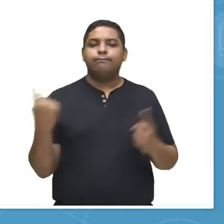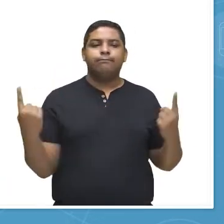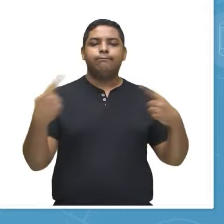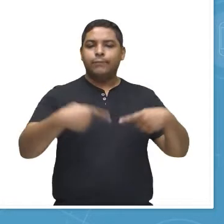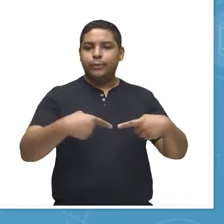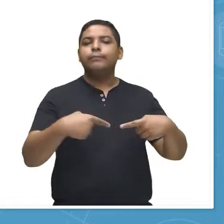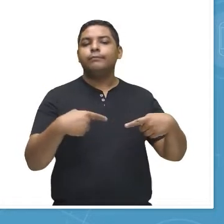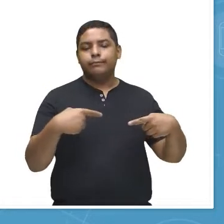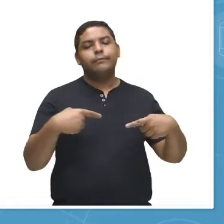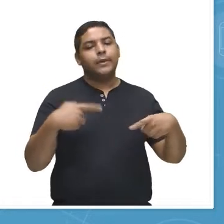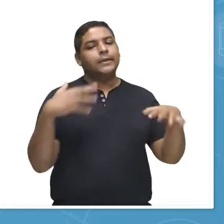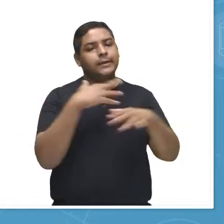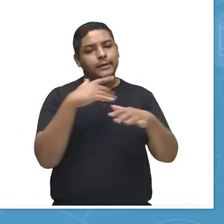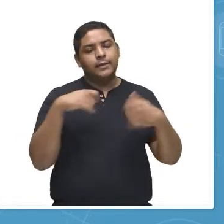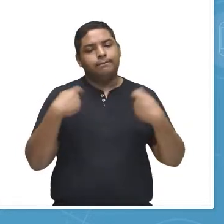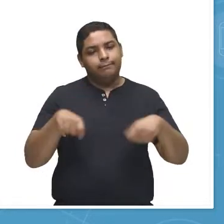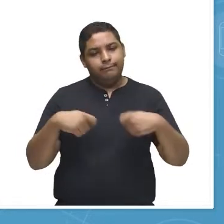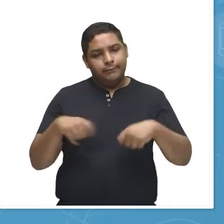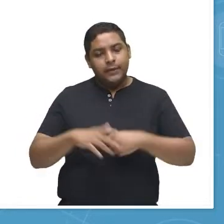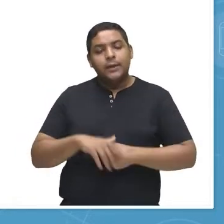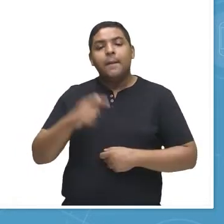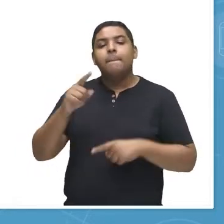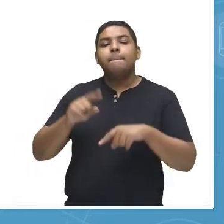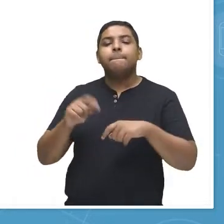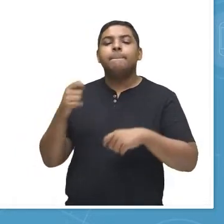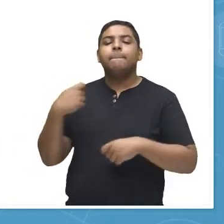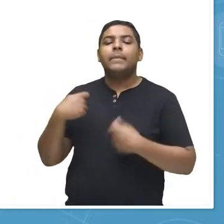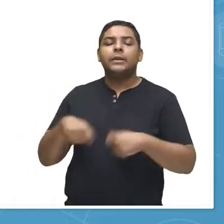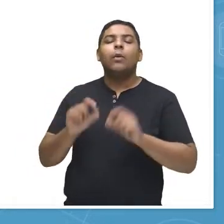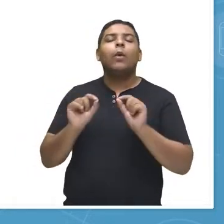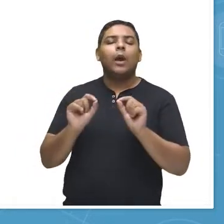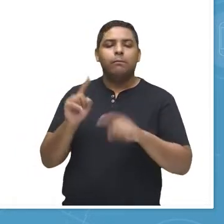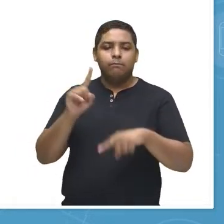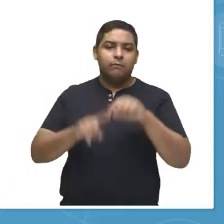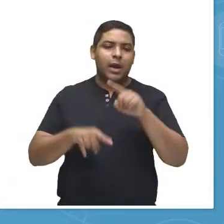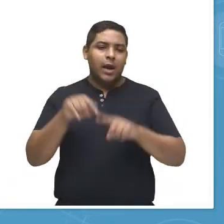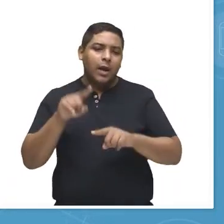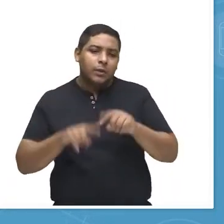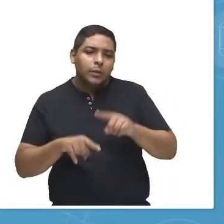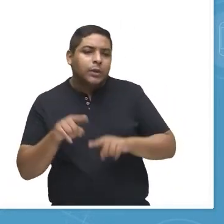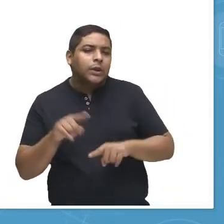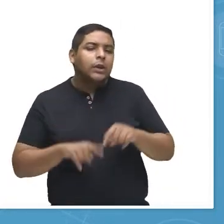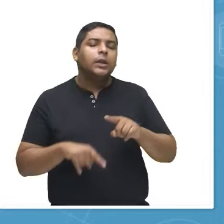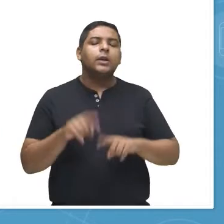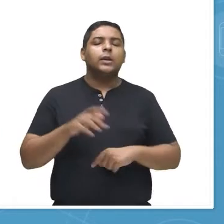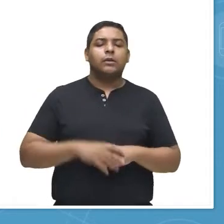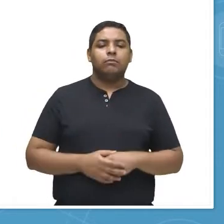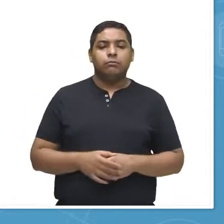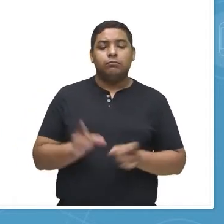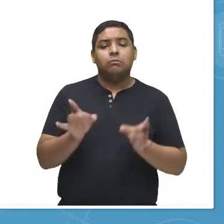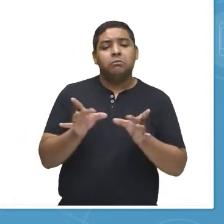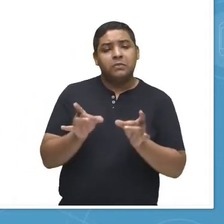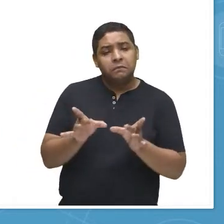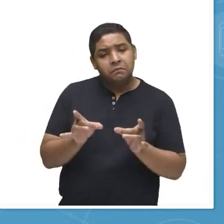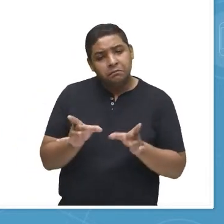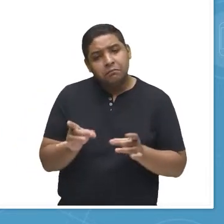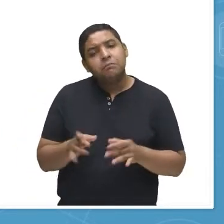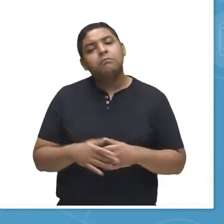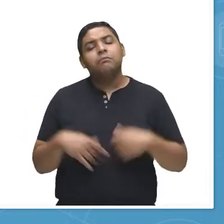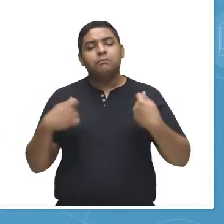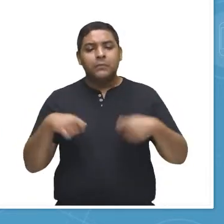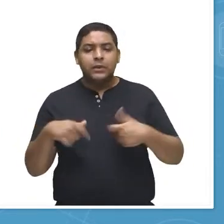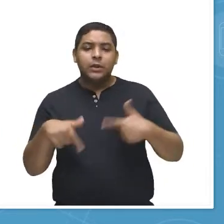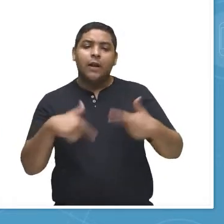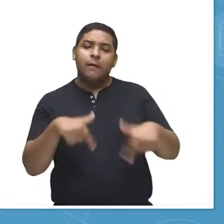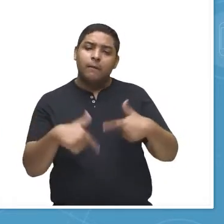para se desenvolver, precisam de mercadorias, produtos, serviços, e nós vimos como isso foi fundamental para o desenvolvimento